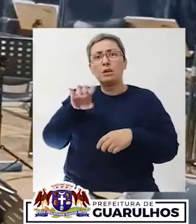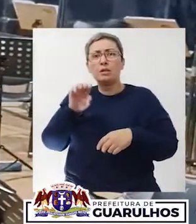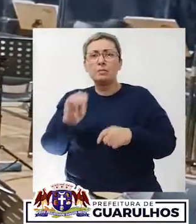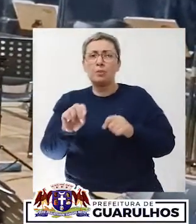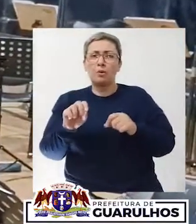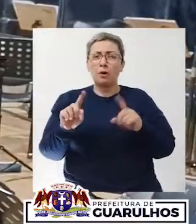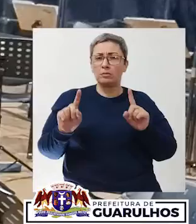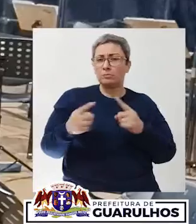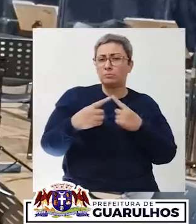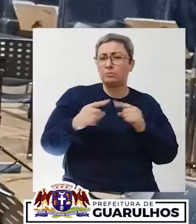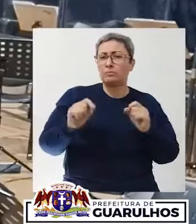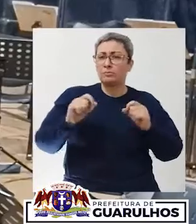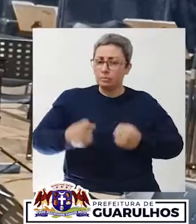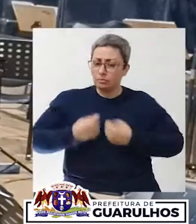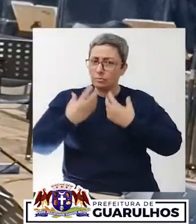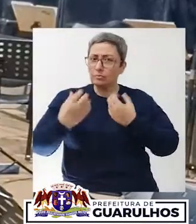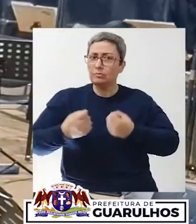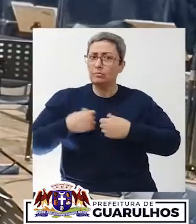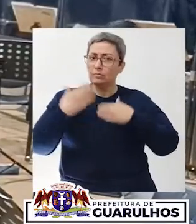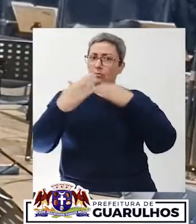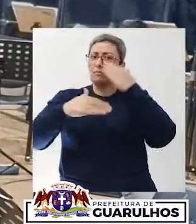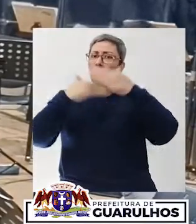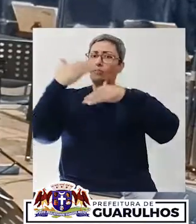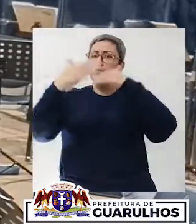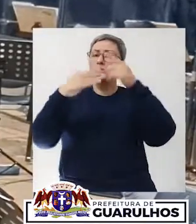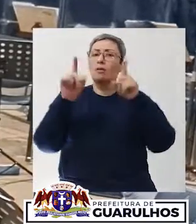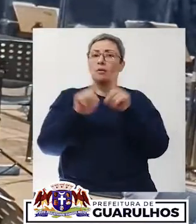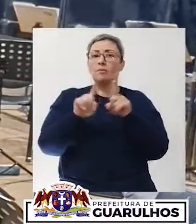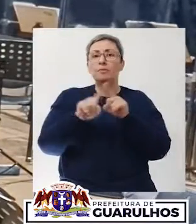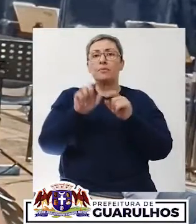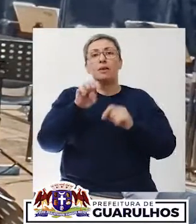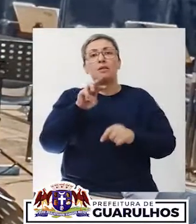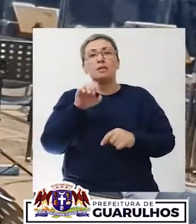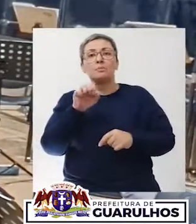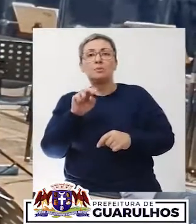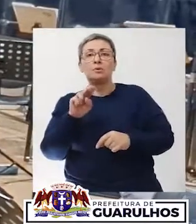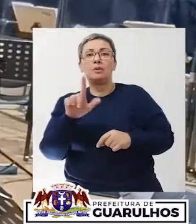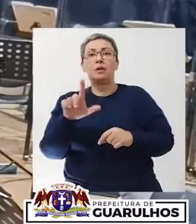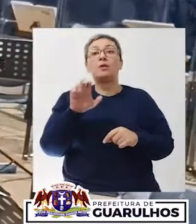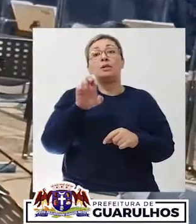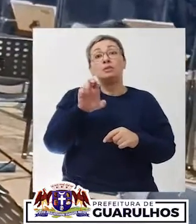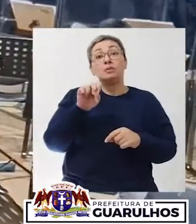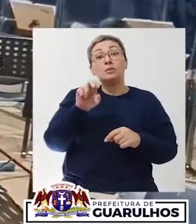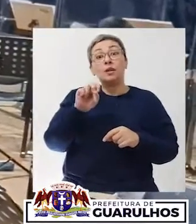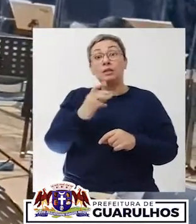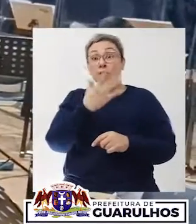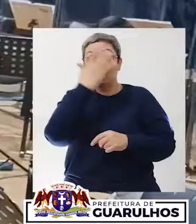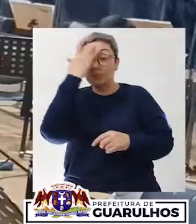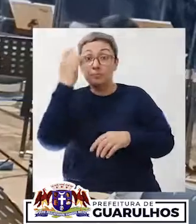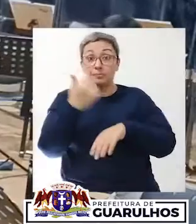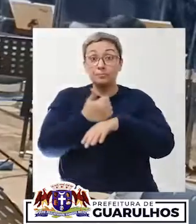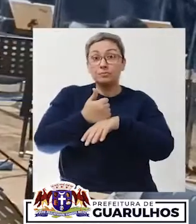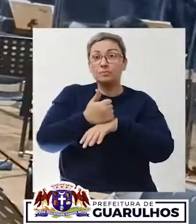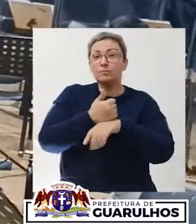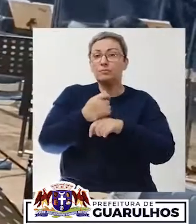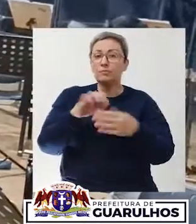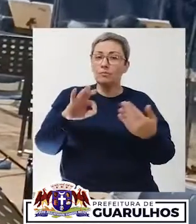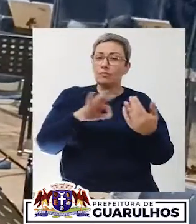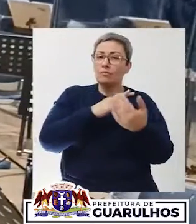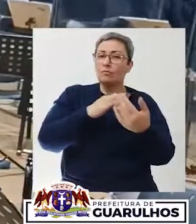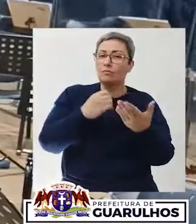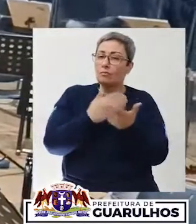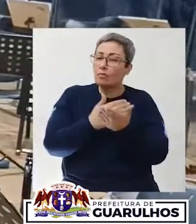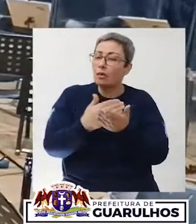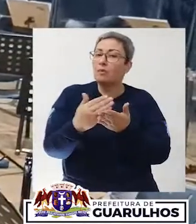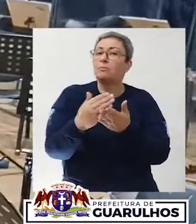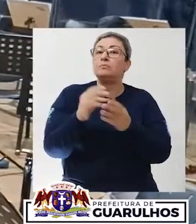melodias, tudo isso impulsiona o desenvolvimento. O Samuel é um dos 50 instrumentistas que estão engajados em